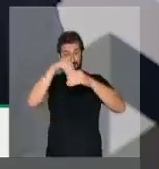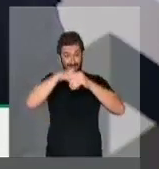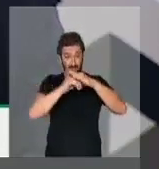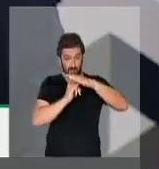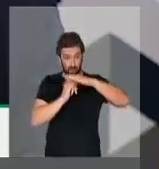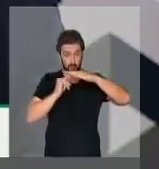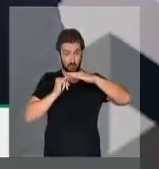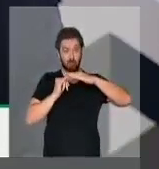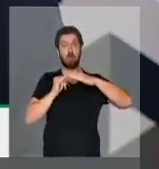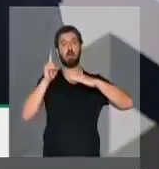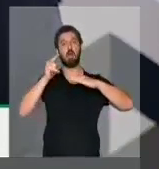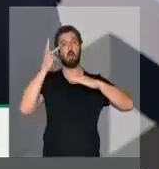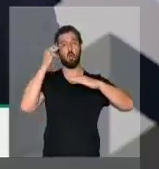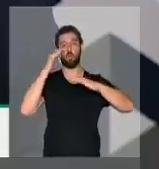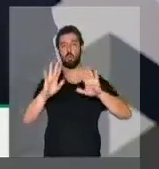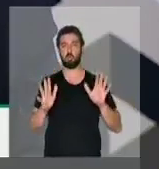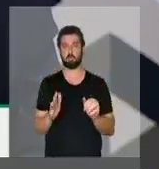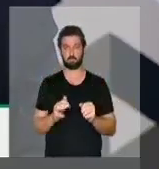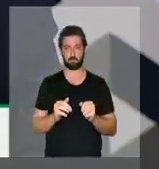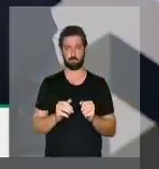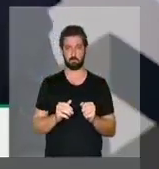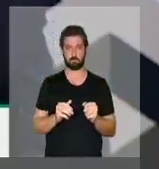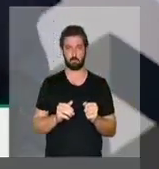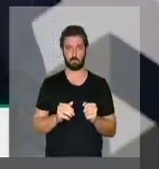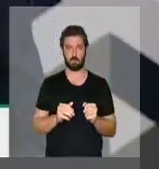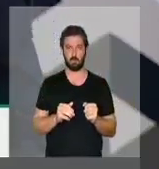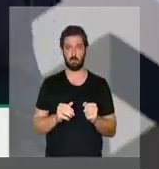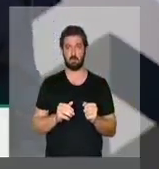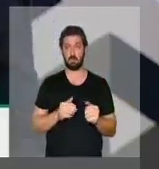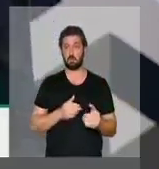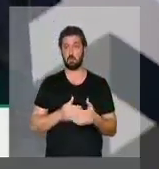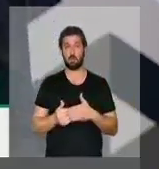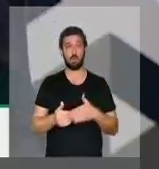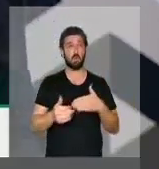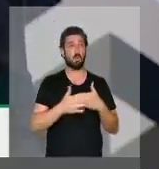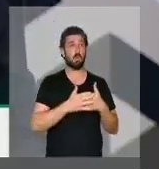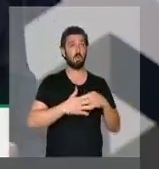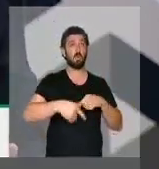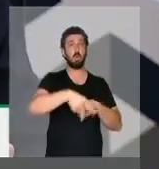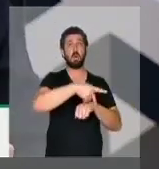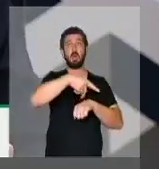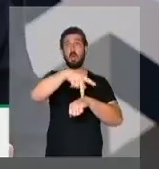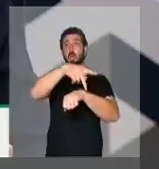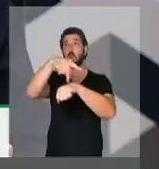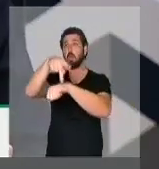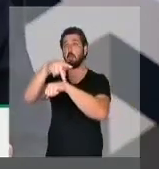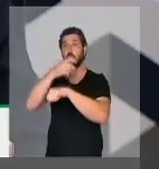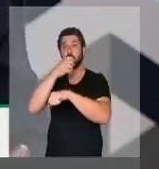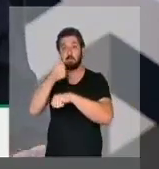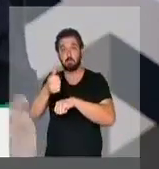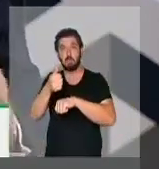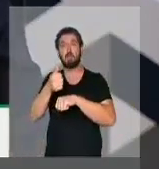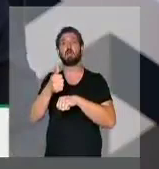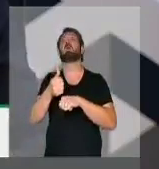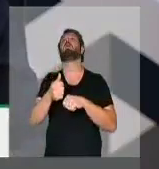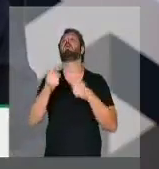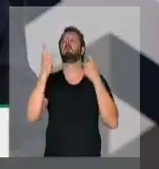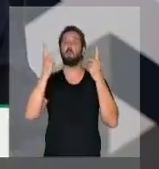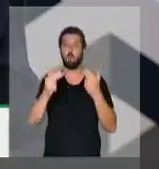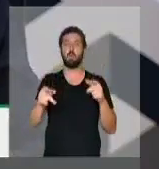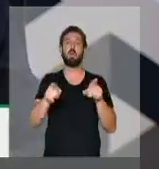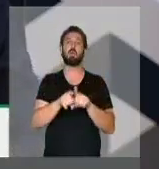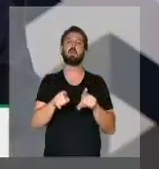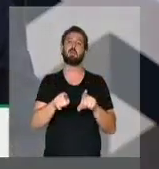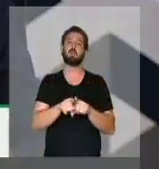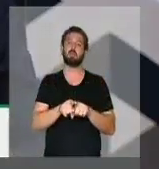organização institucional que são comuns em todos os países que funcionam bem, como